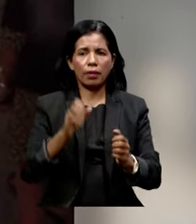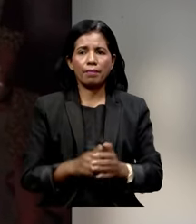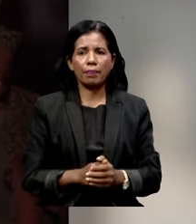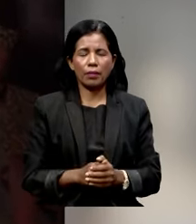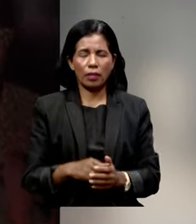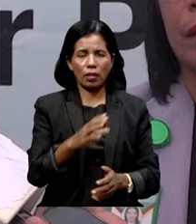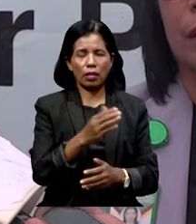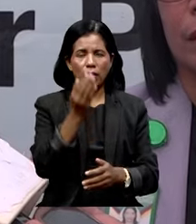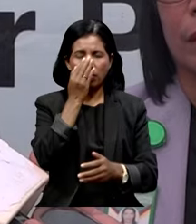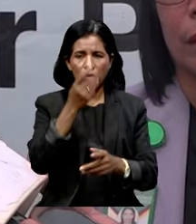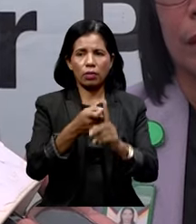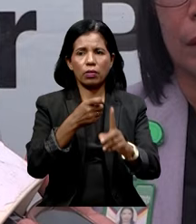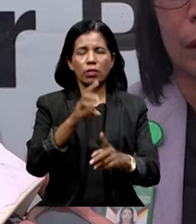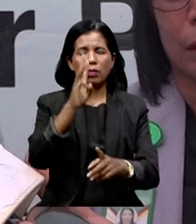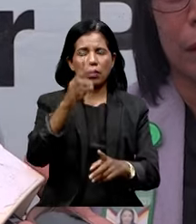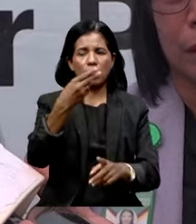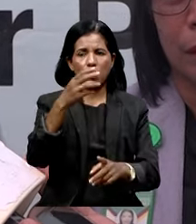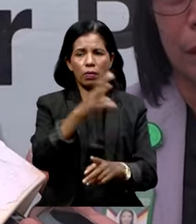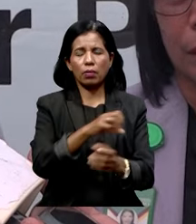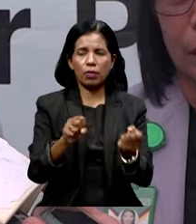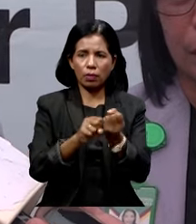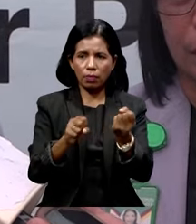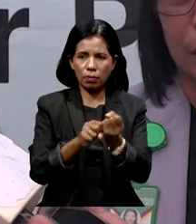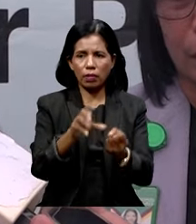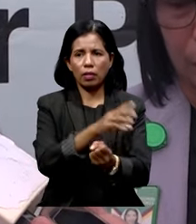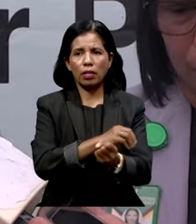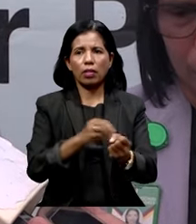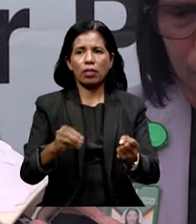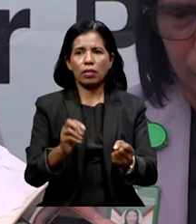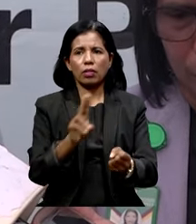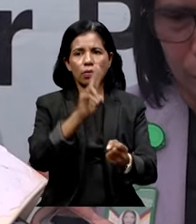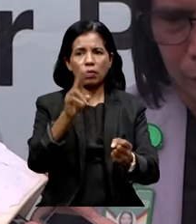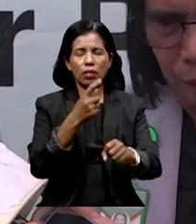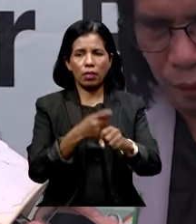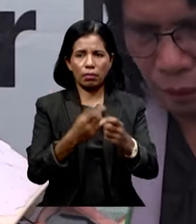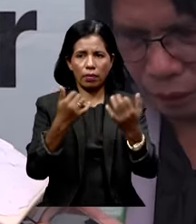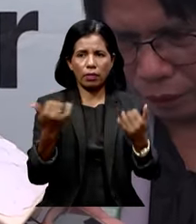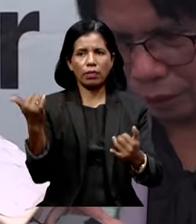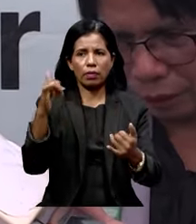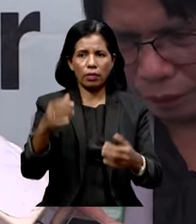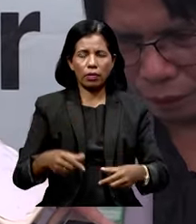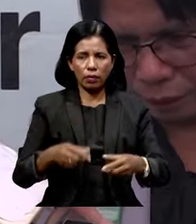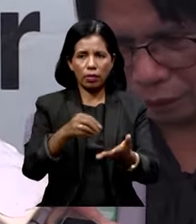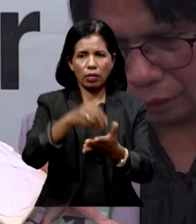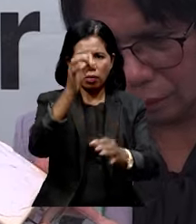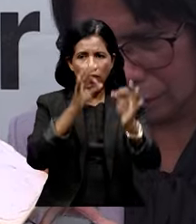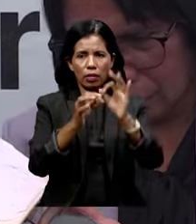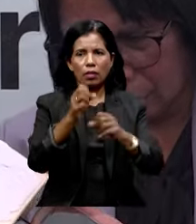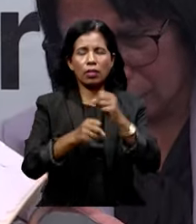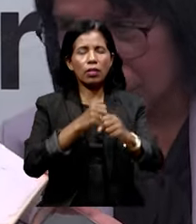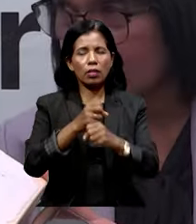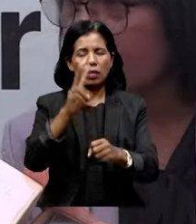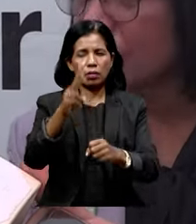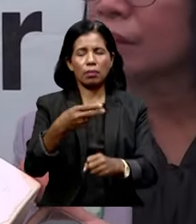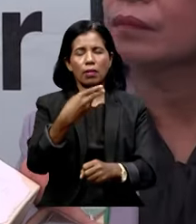o WHO. O WHO mag suporta e o WHO rasig mag se gere durante a quarentena. E se for garantido tinang rua bahan jebe